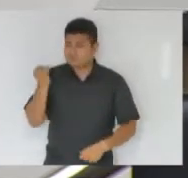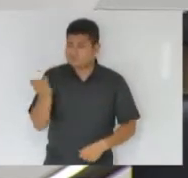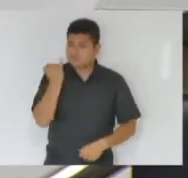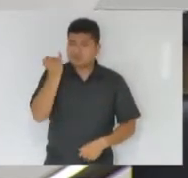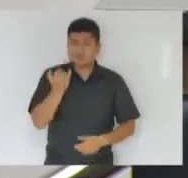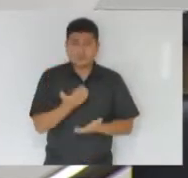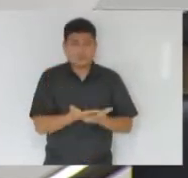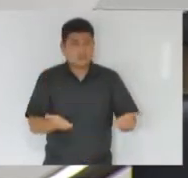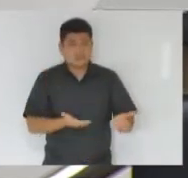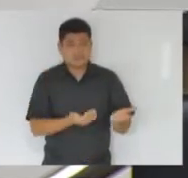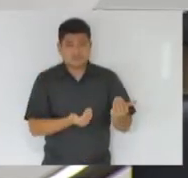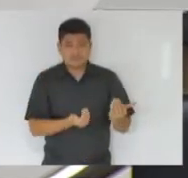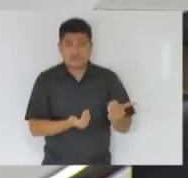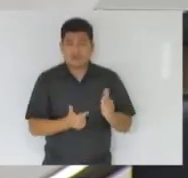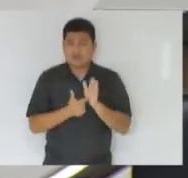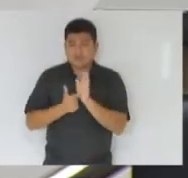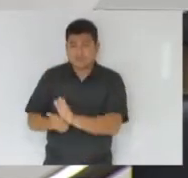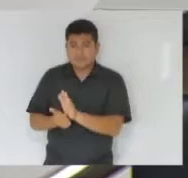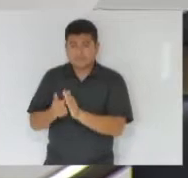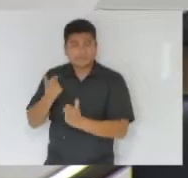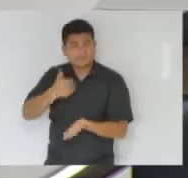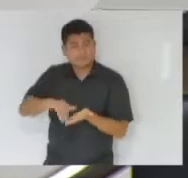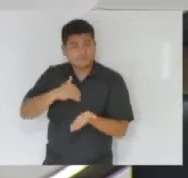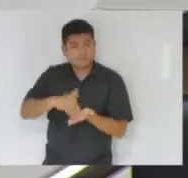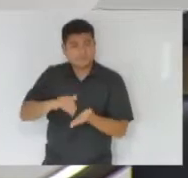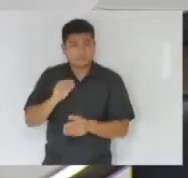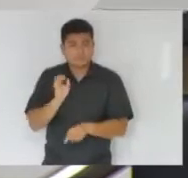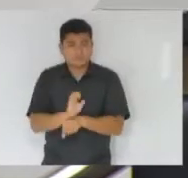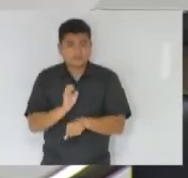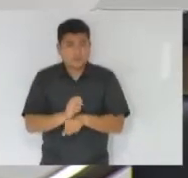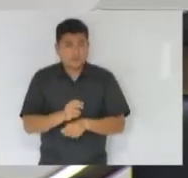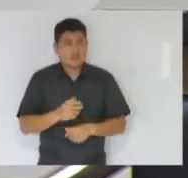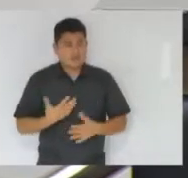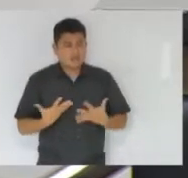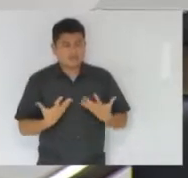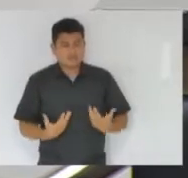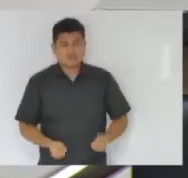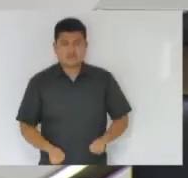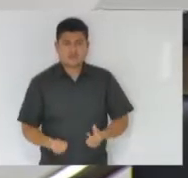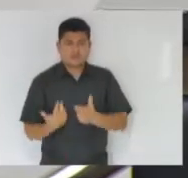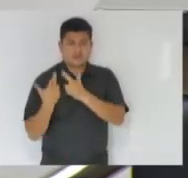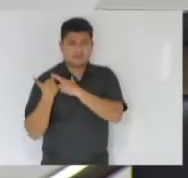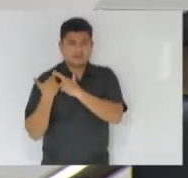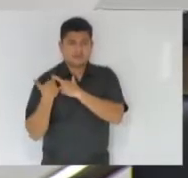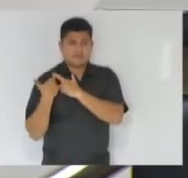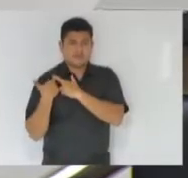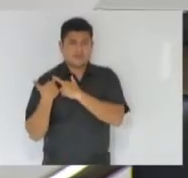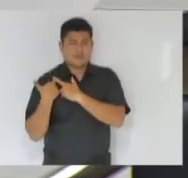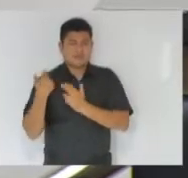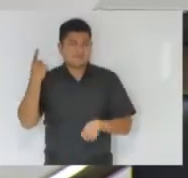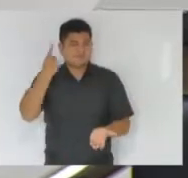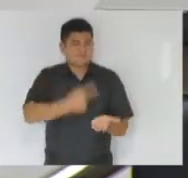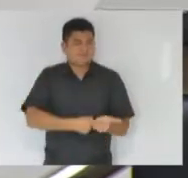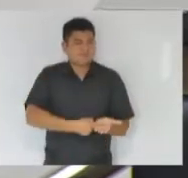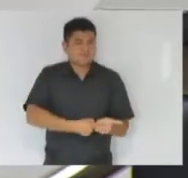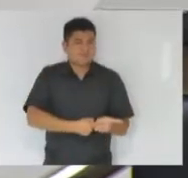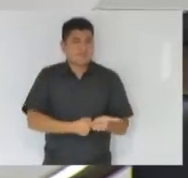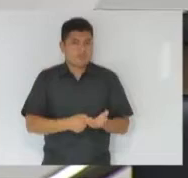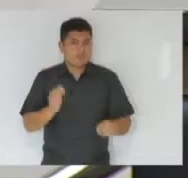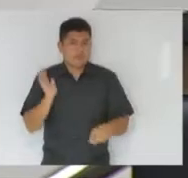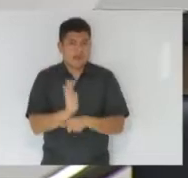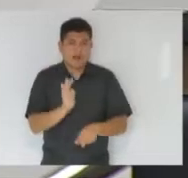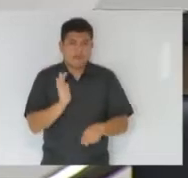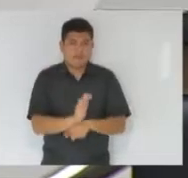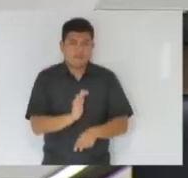puderam apresentar para um secretário de Estado e o secretário de Estado assumiu o compromisso de colaborar com itens